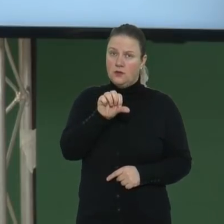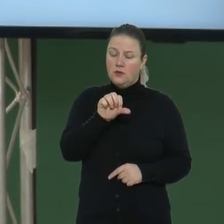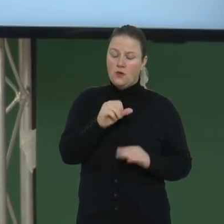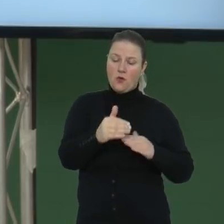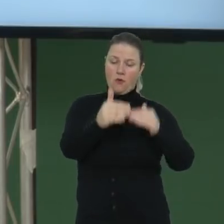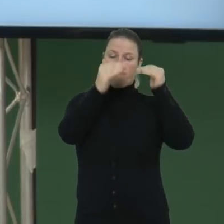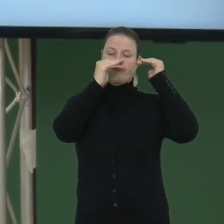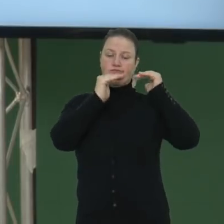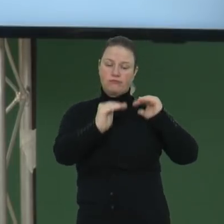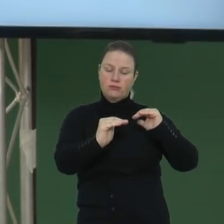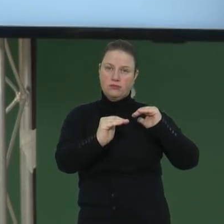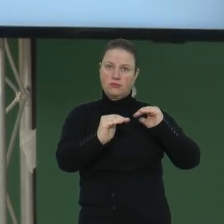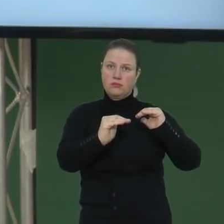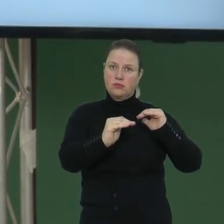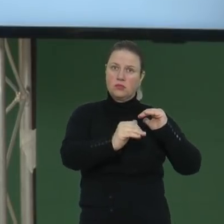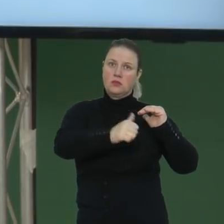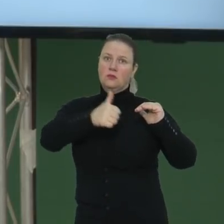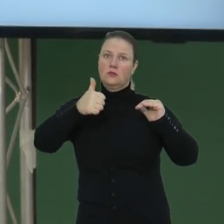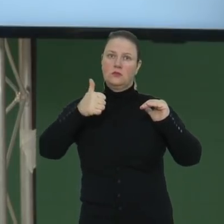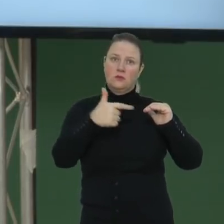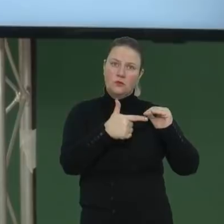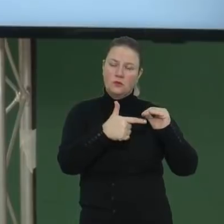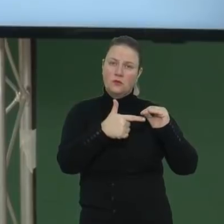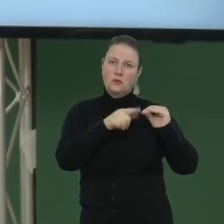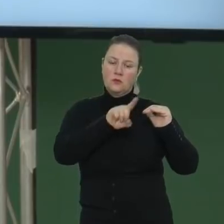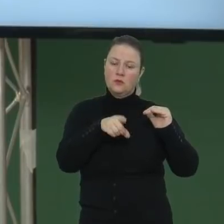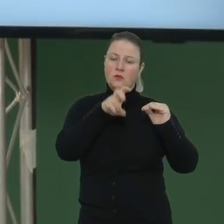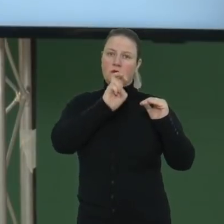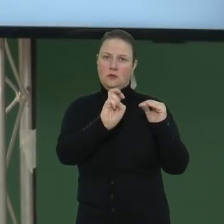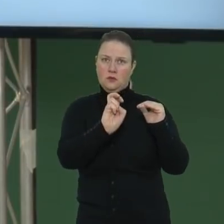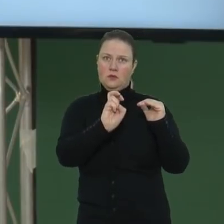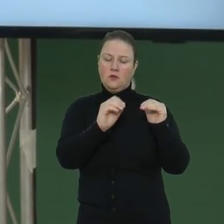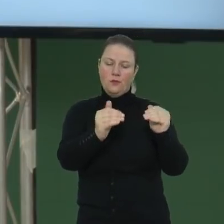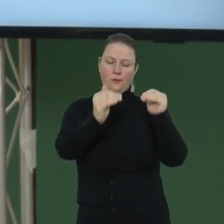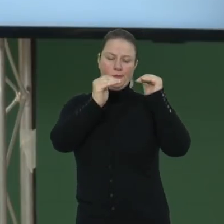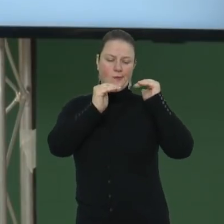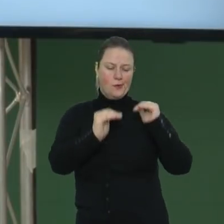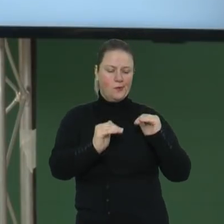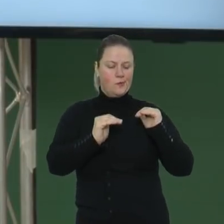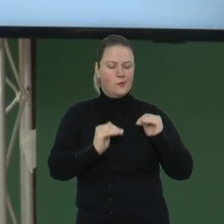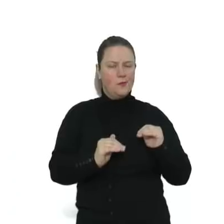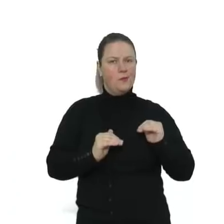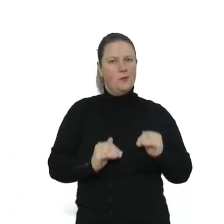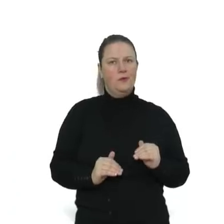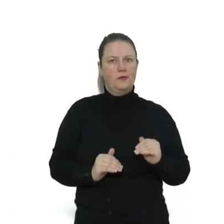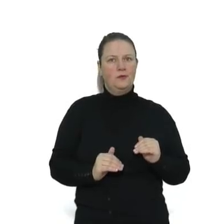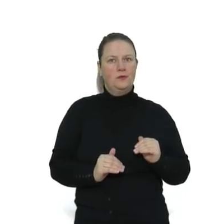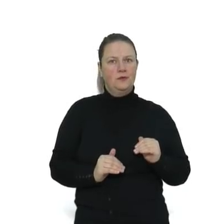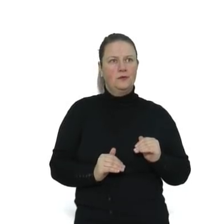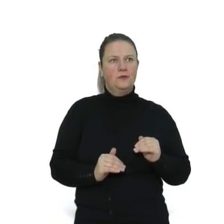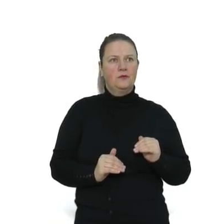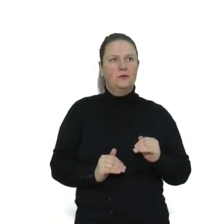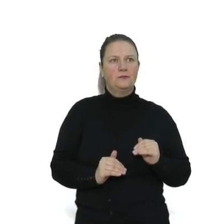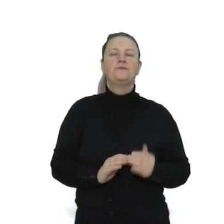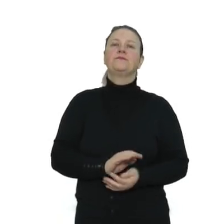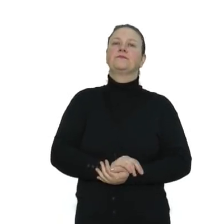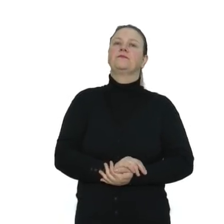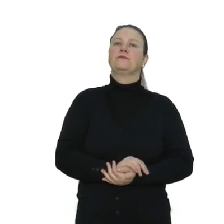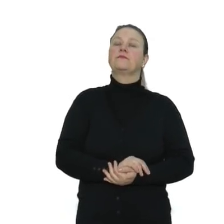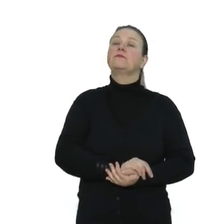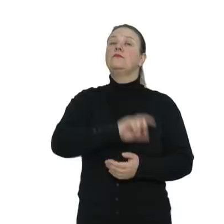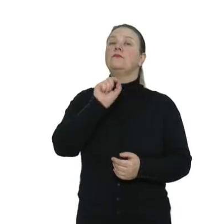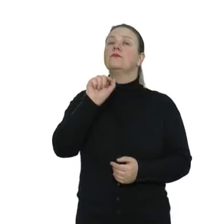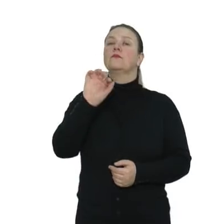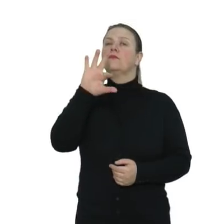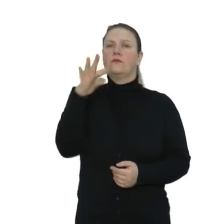12,5. E depois das outras 13 horas, o 52, ele foi lá para 6,25, ok?